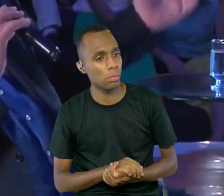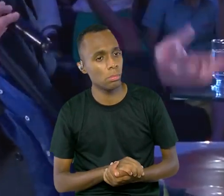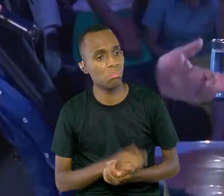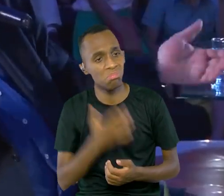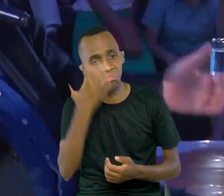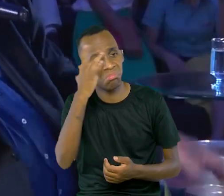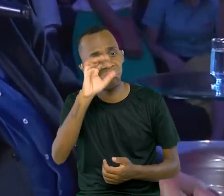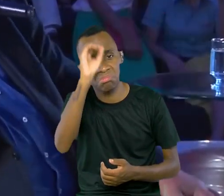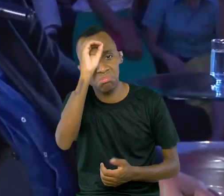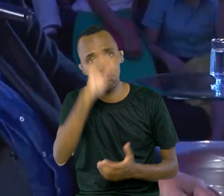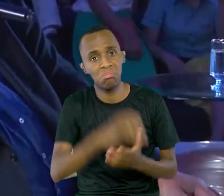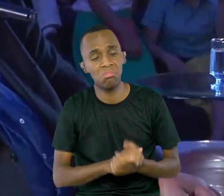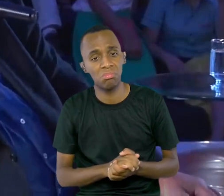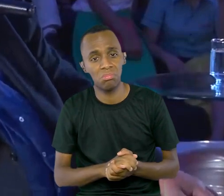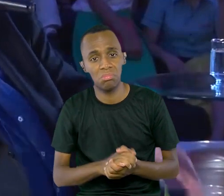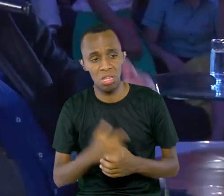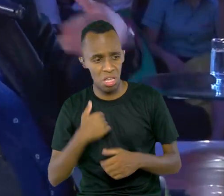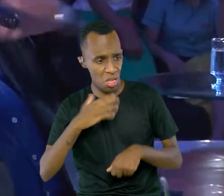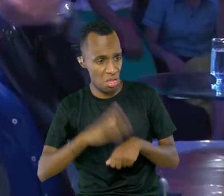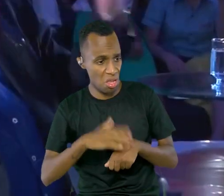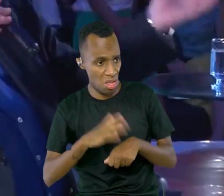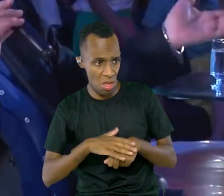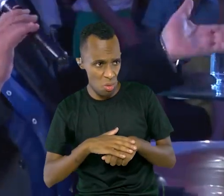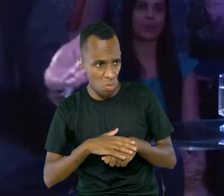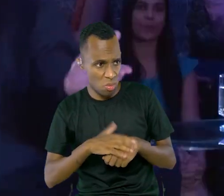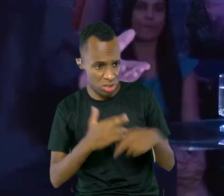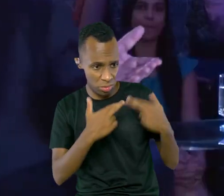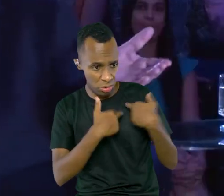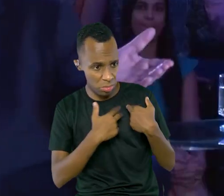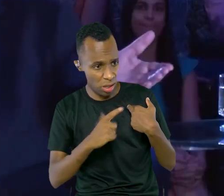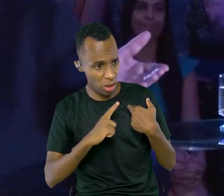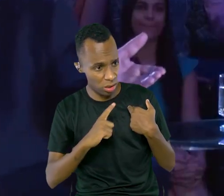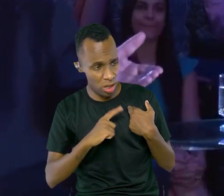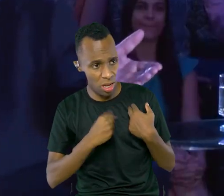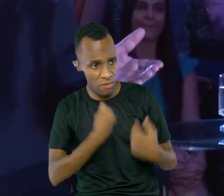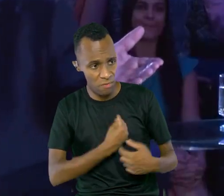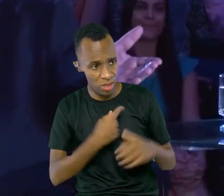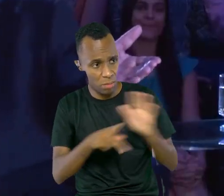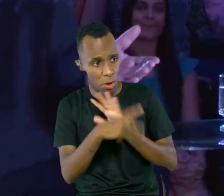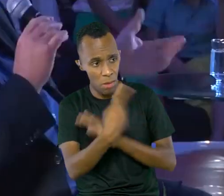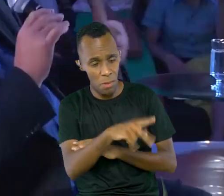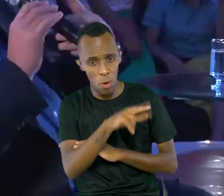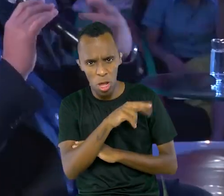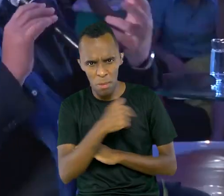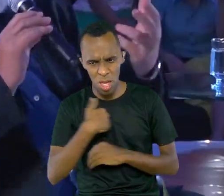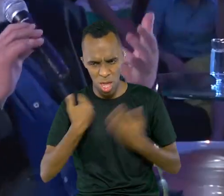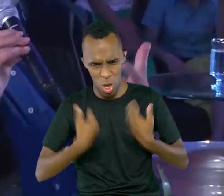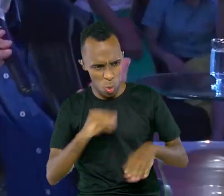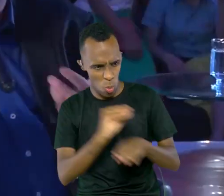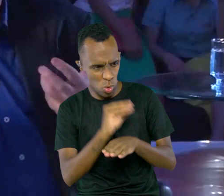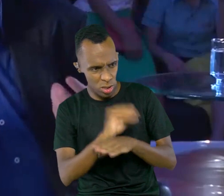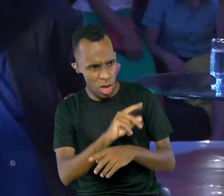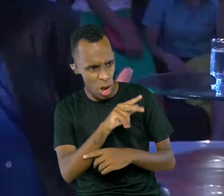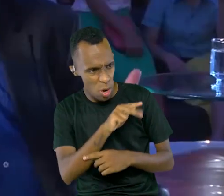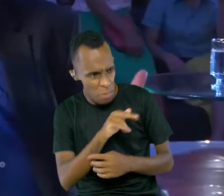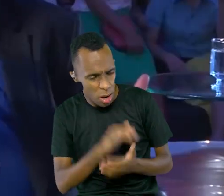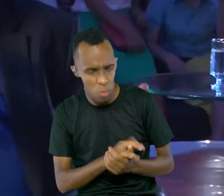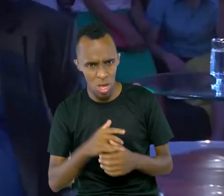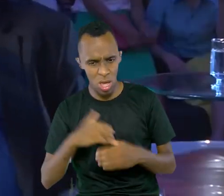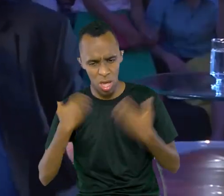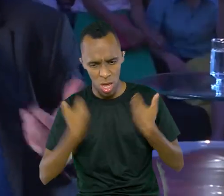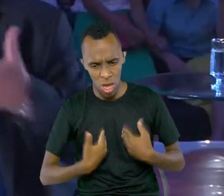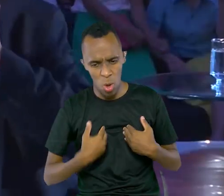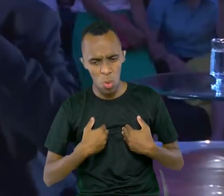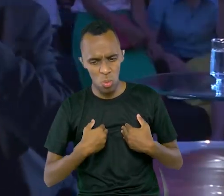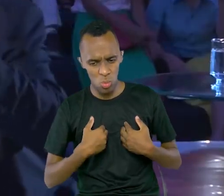responde: sei lá. Por acaso terei eu algo a ver com a vida do meu irmão? Por acaso serei eu guarda do meu